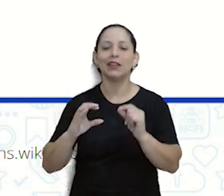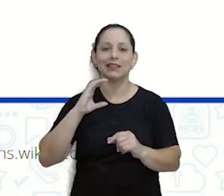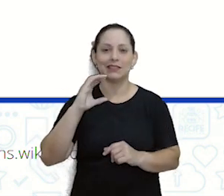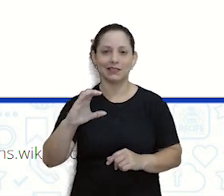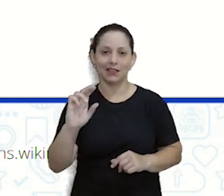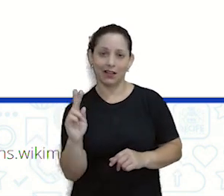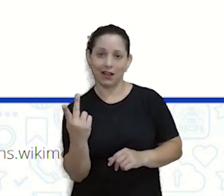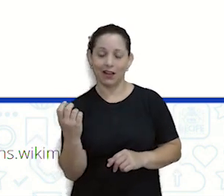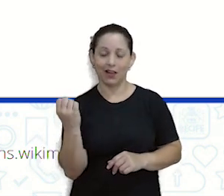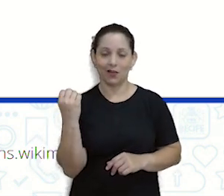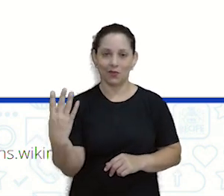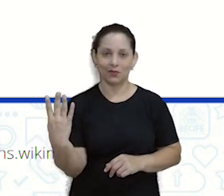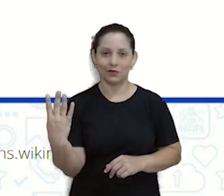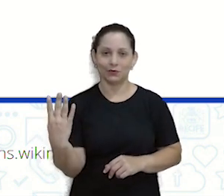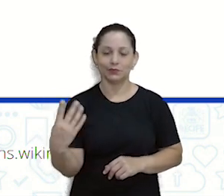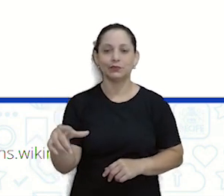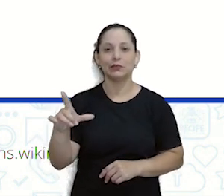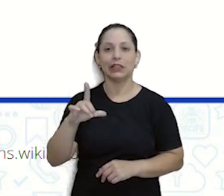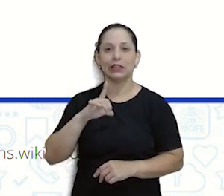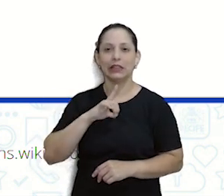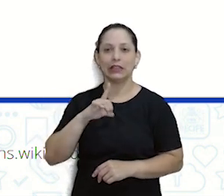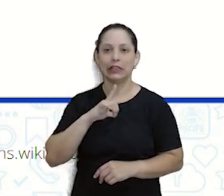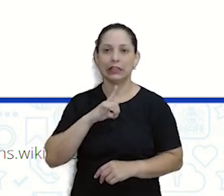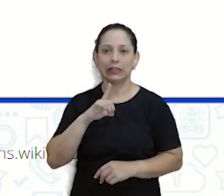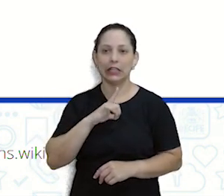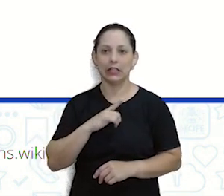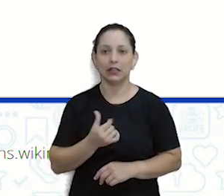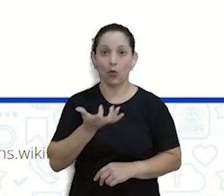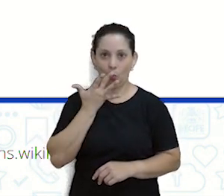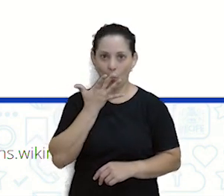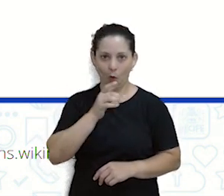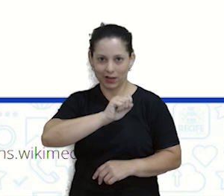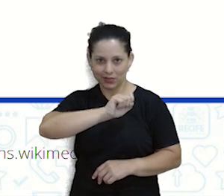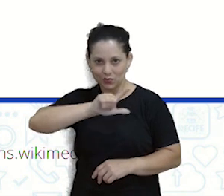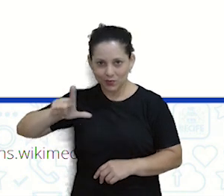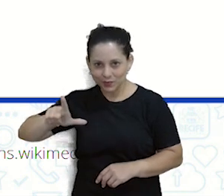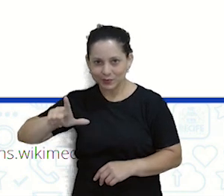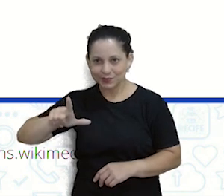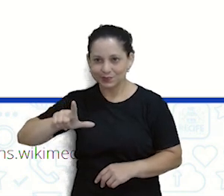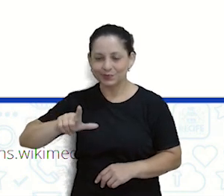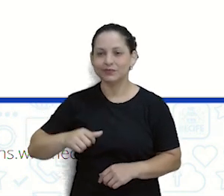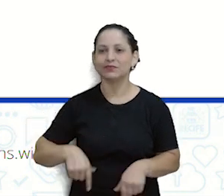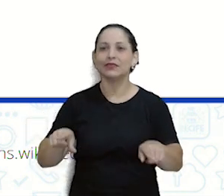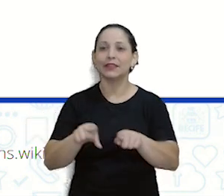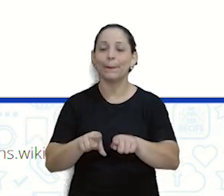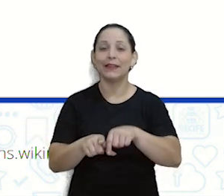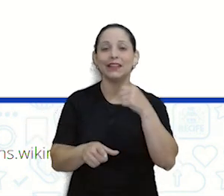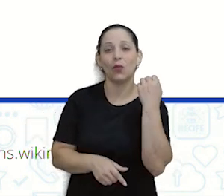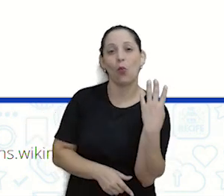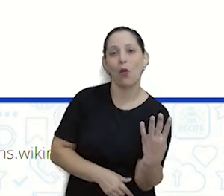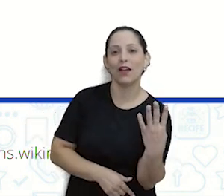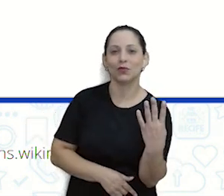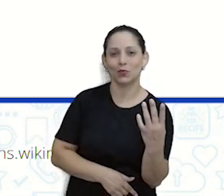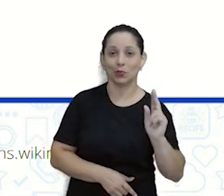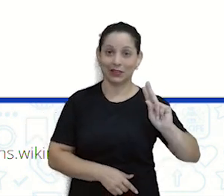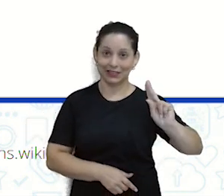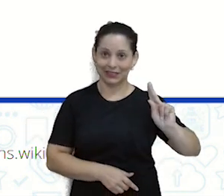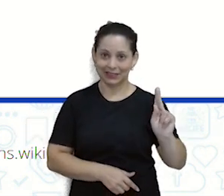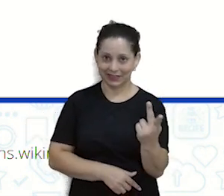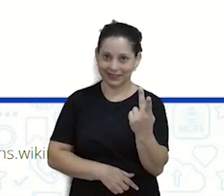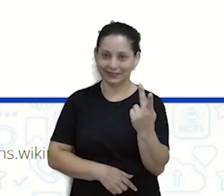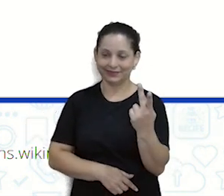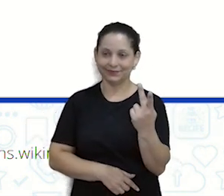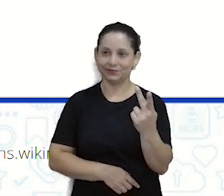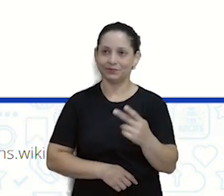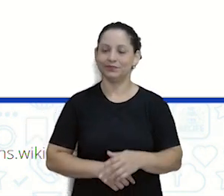4 elétronzinhos dele, né, que estão representados em azul. E temos aí 4 moléculas de hidrogênio, né, prof?